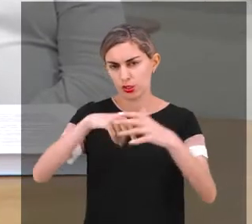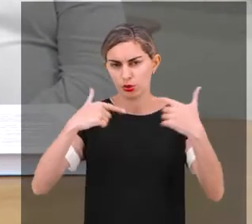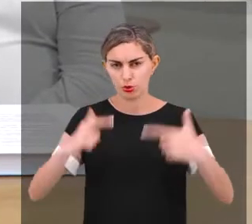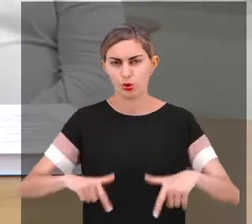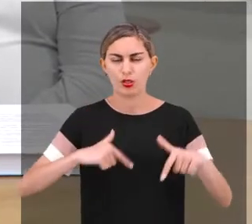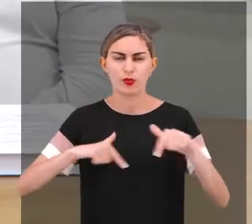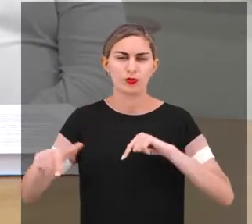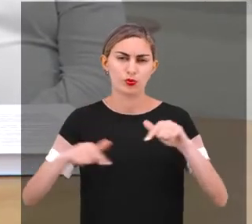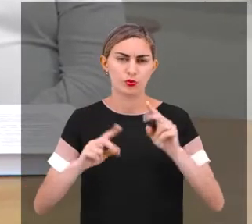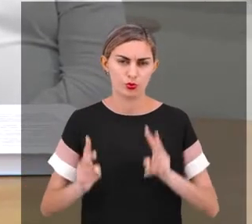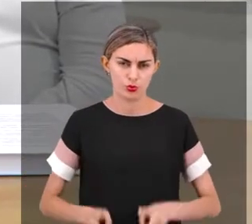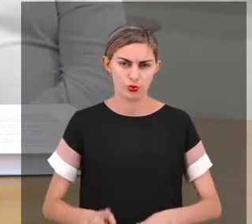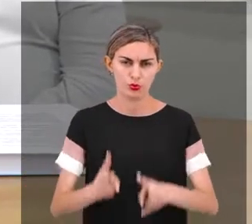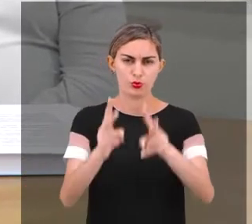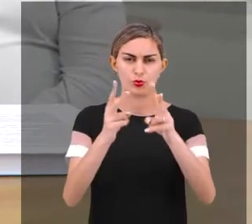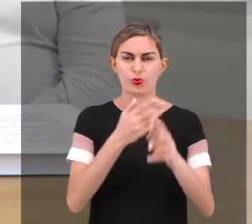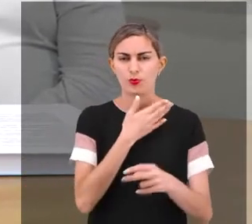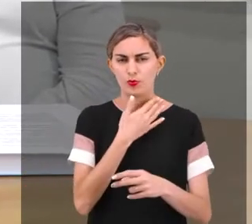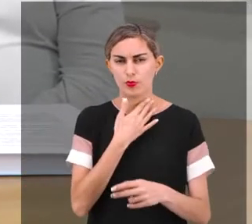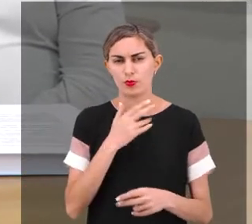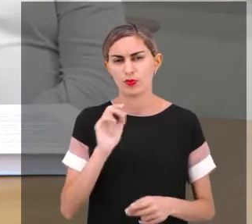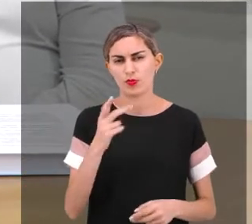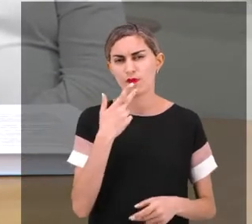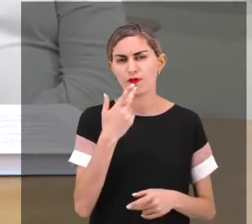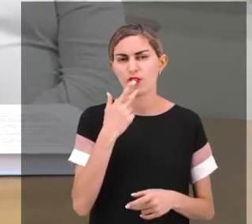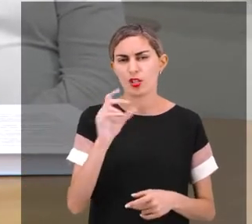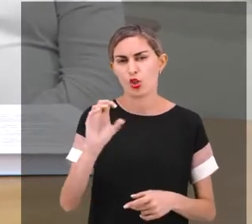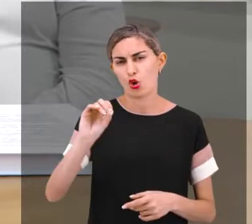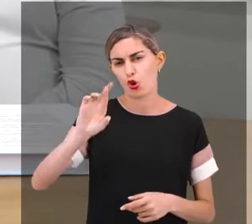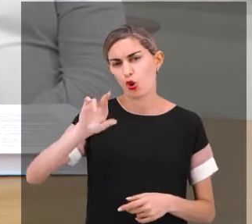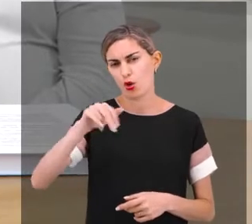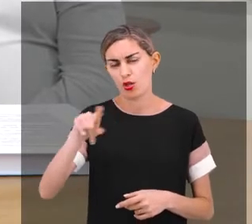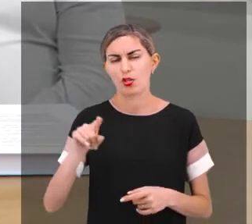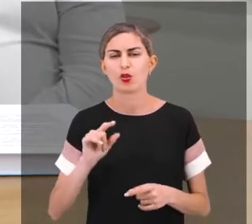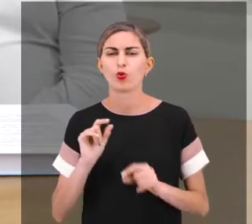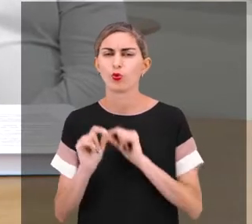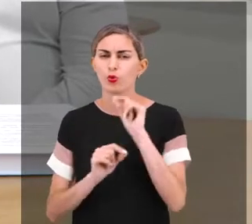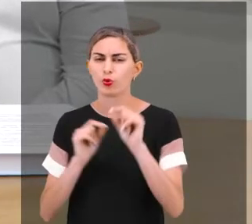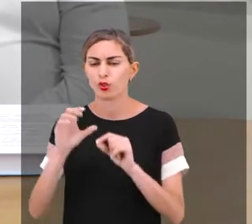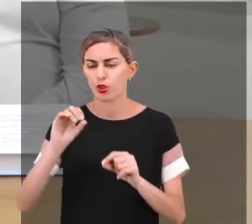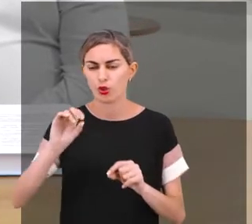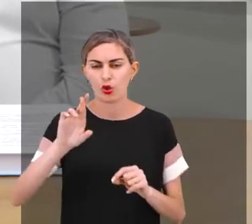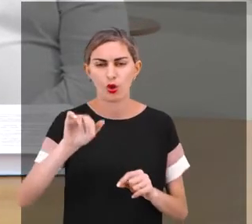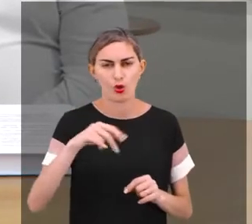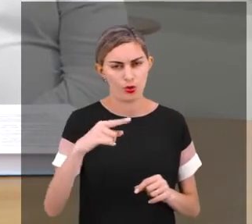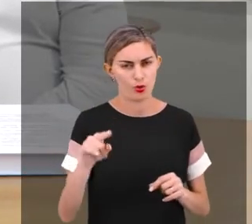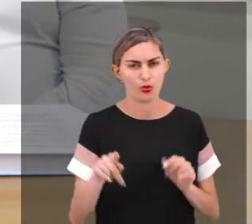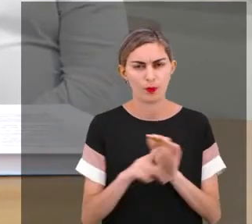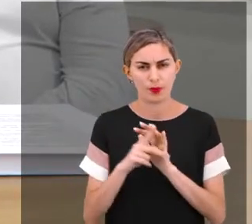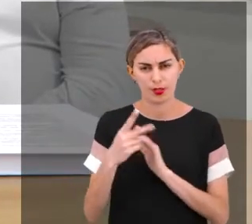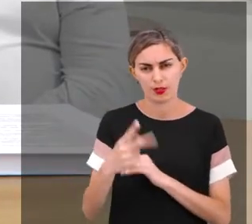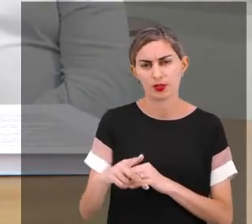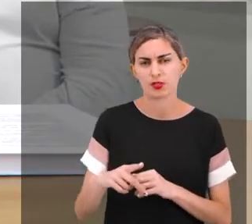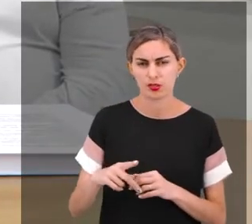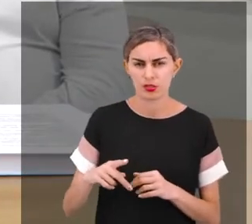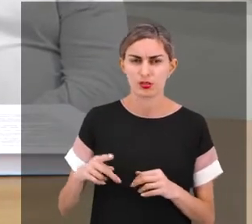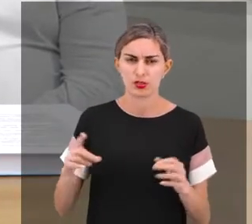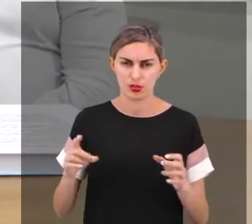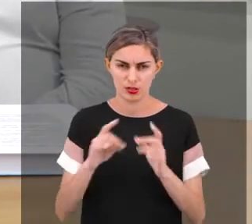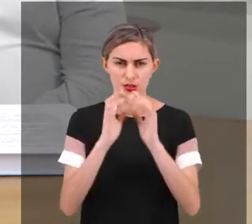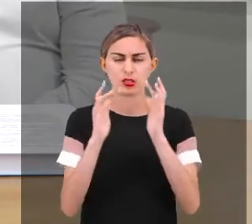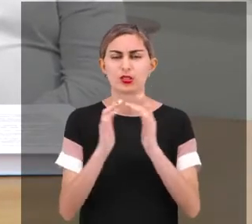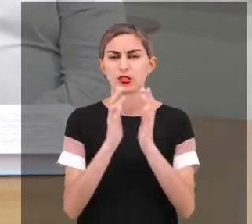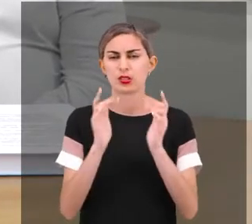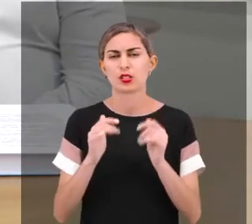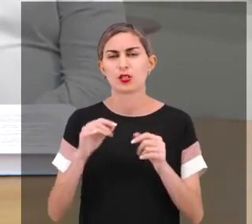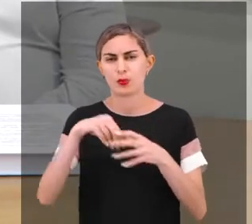trabalho. Numa continuidade, né, do nosso bate-papo, a gente pode falar um pouco sobre o órgão, né? Que é um órgão também que faz parte da